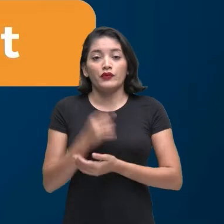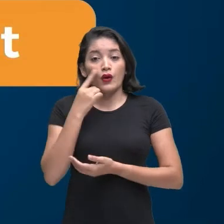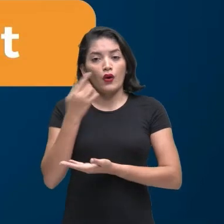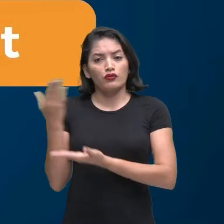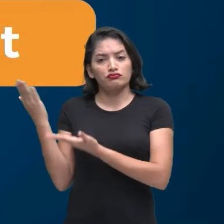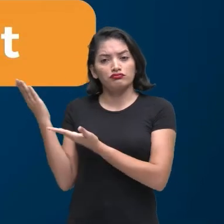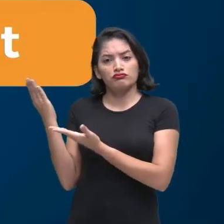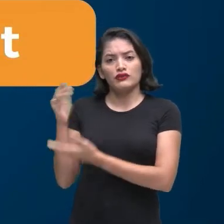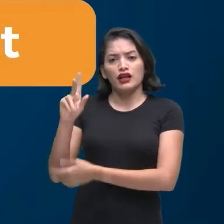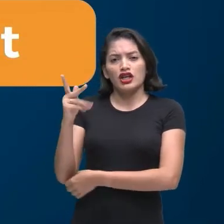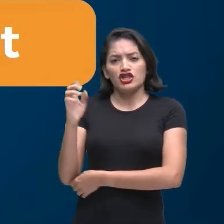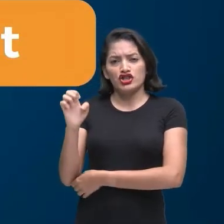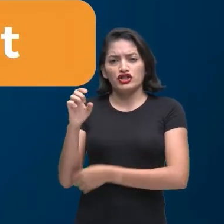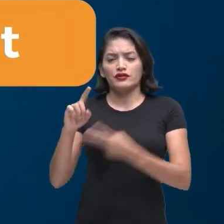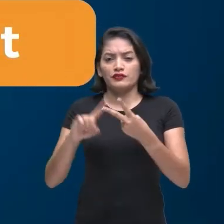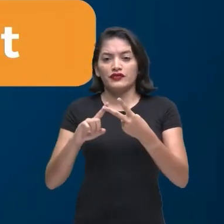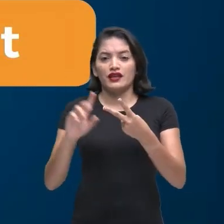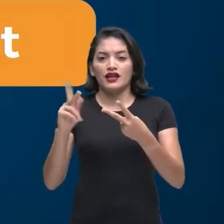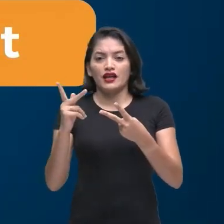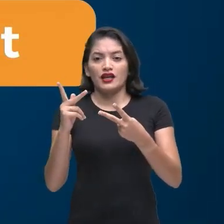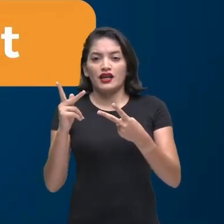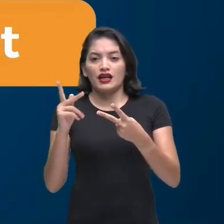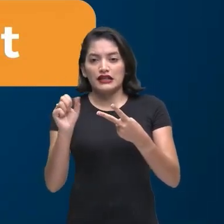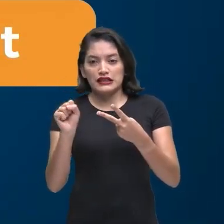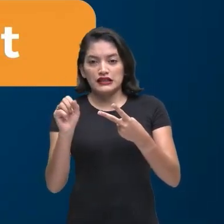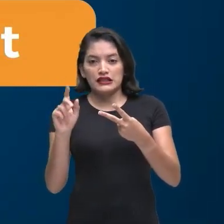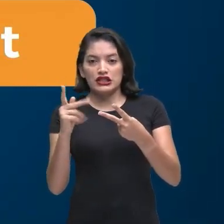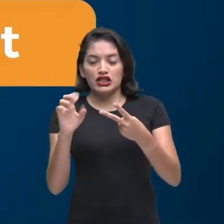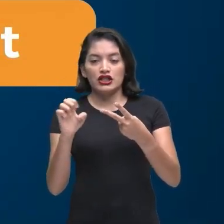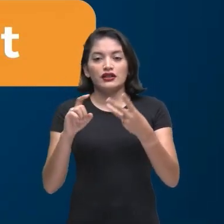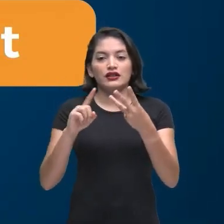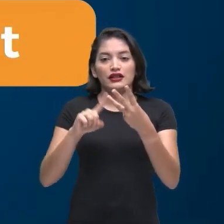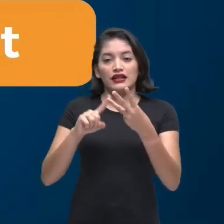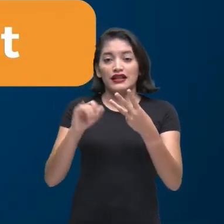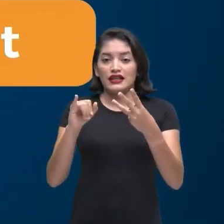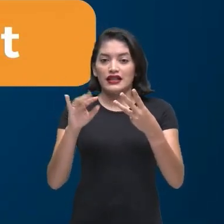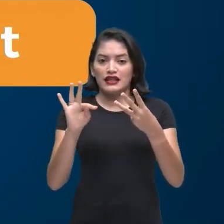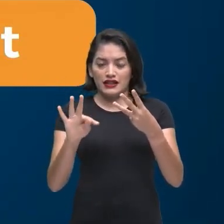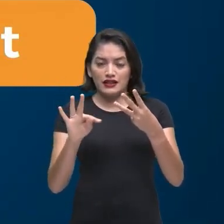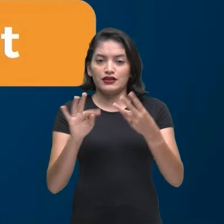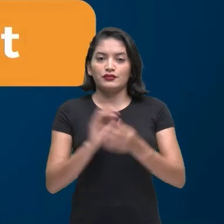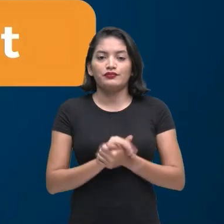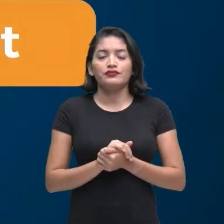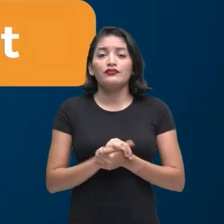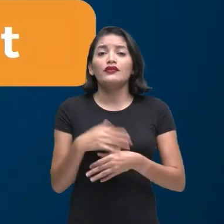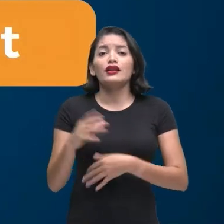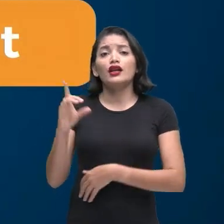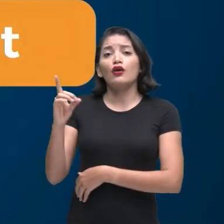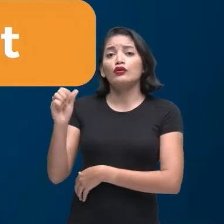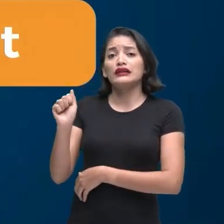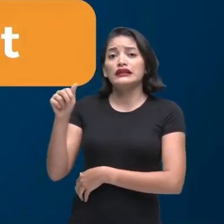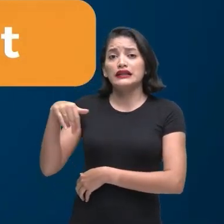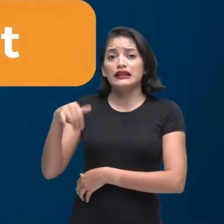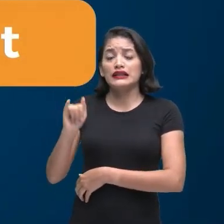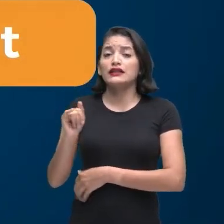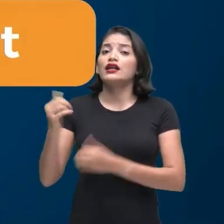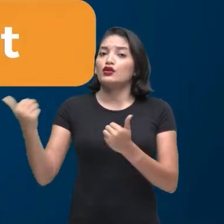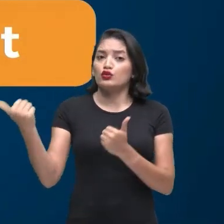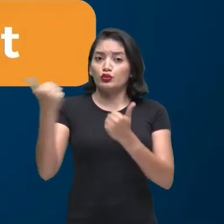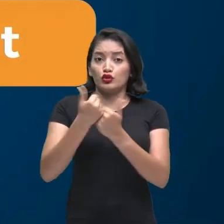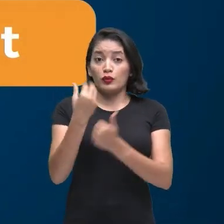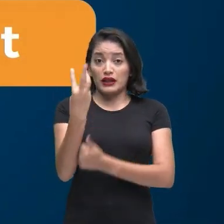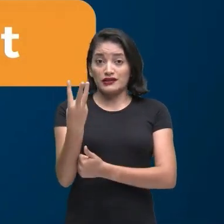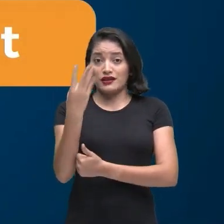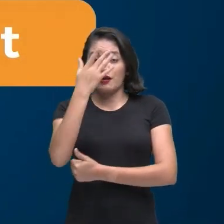is it is a Bunny is Daniel substitui um cochilo é isso então terceira pessoa do singular